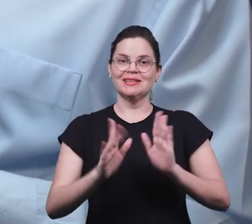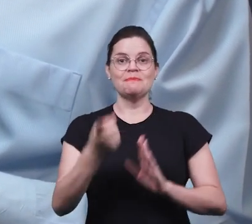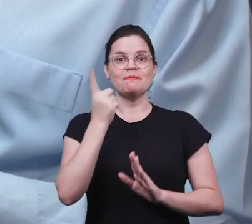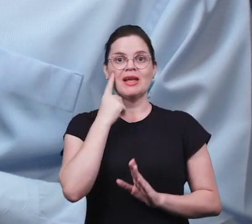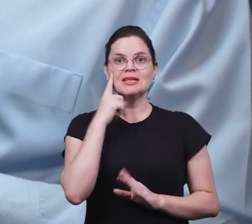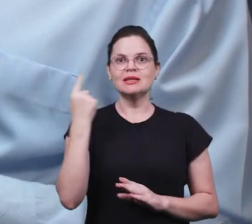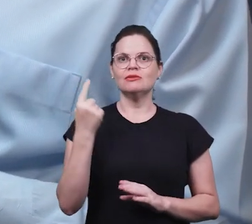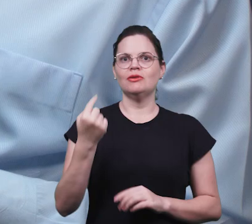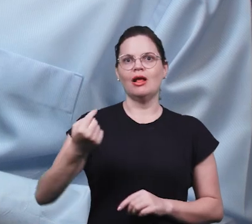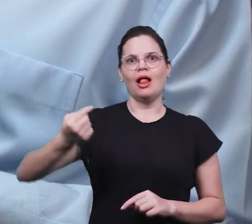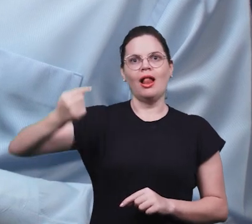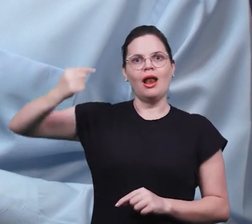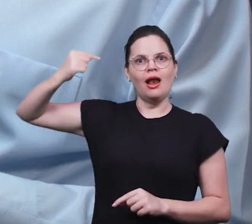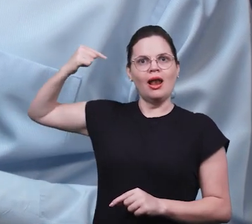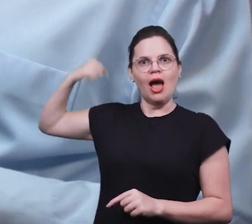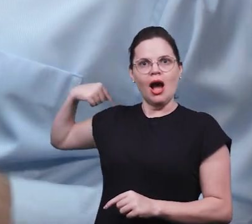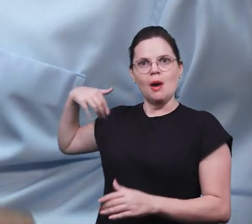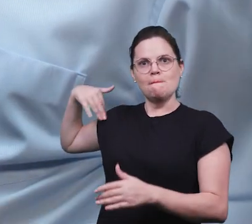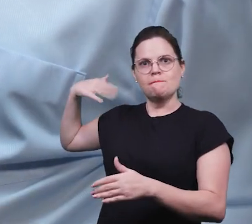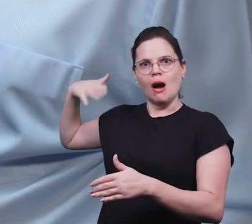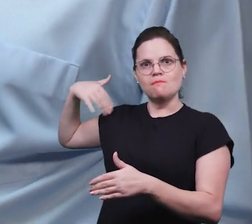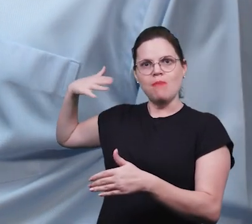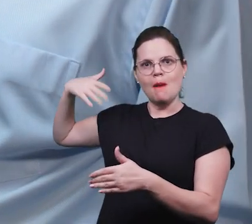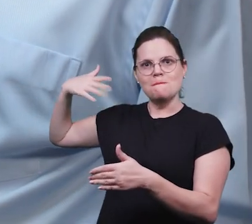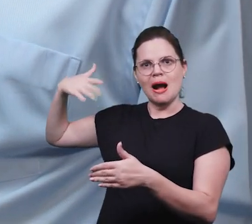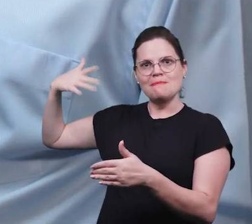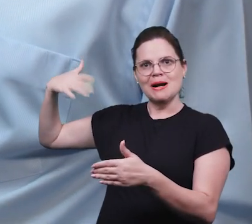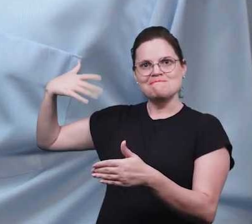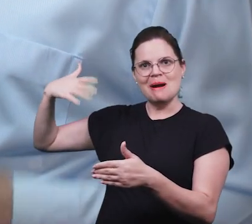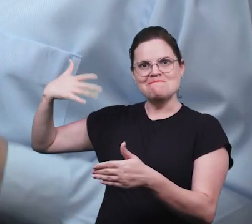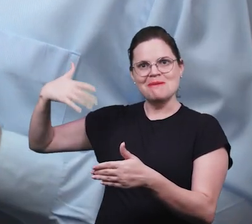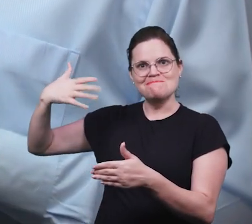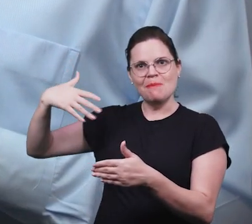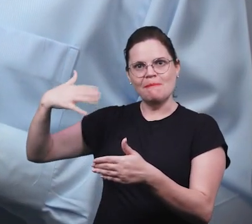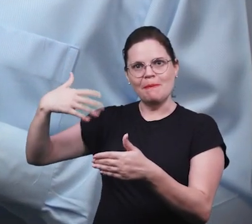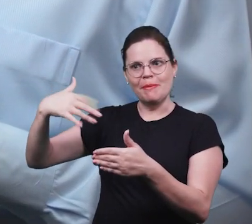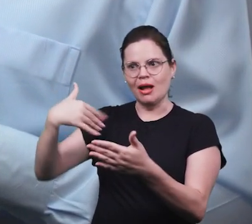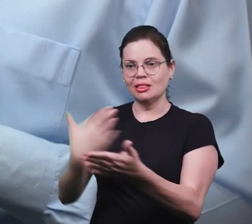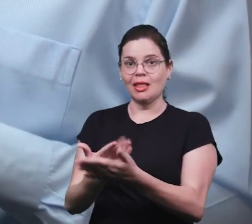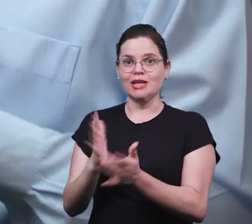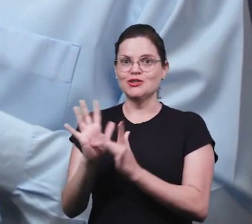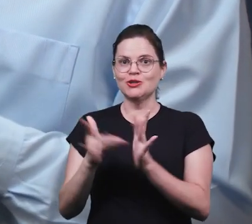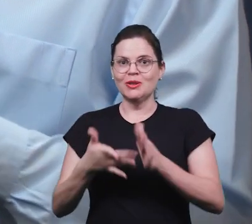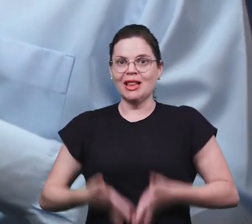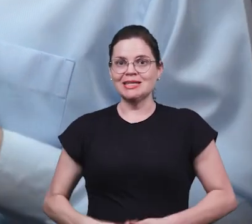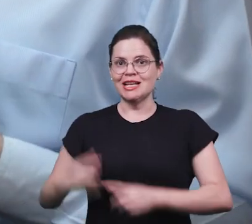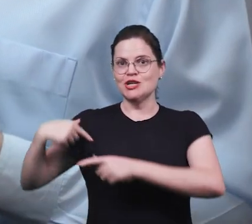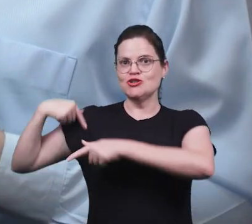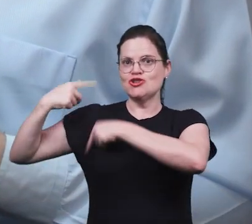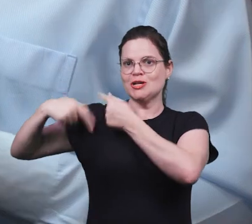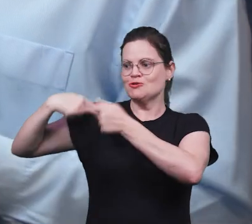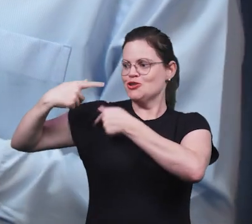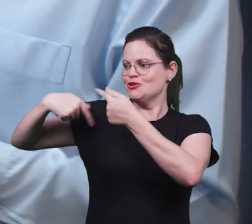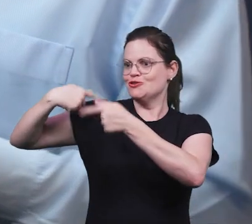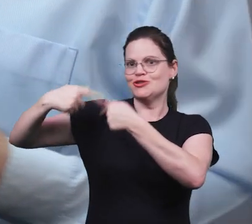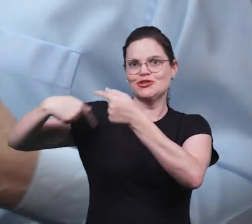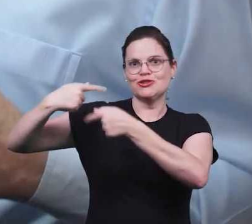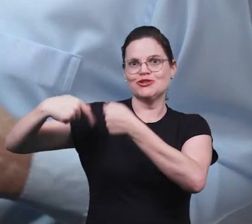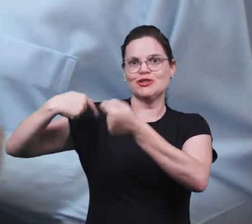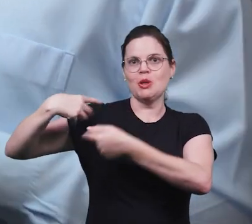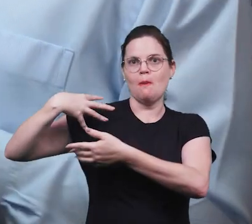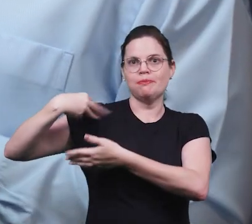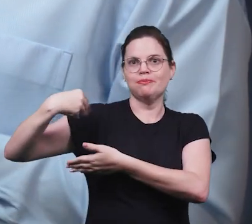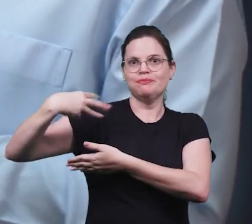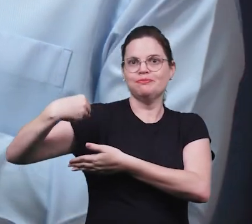geração até o nascimento do Senhor Jesus. E o grande